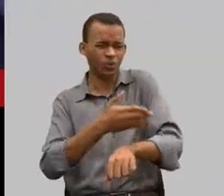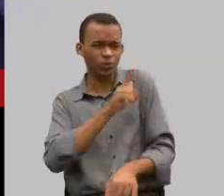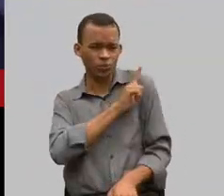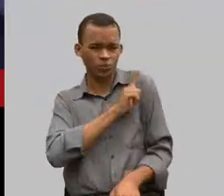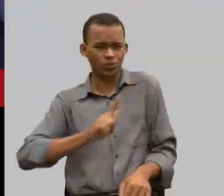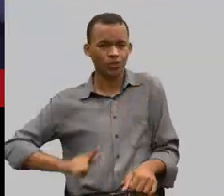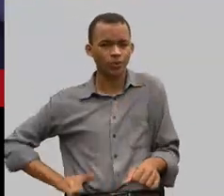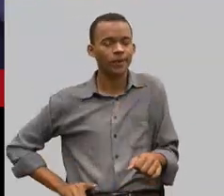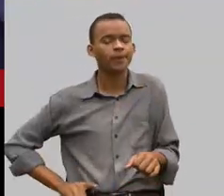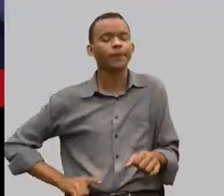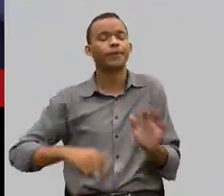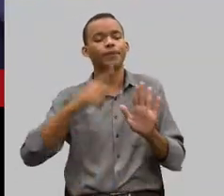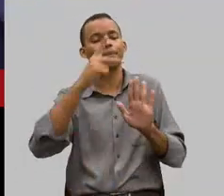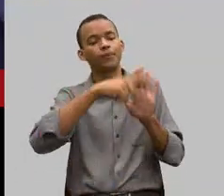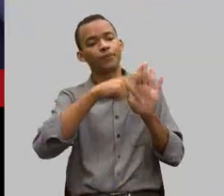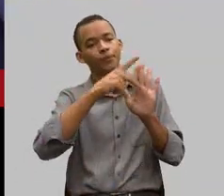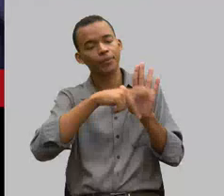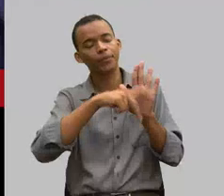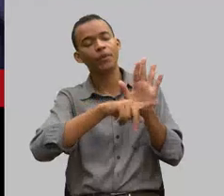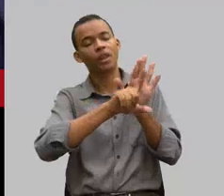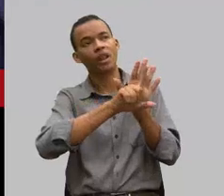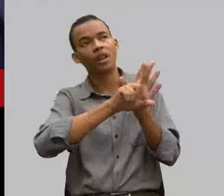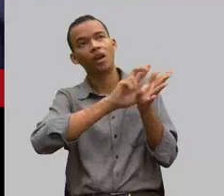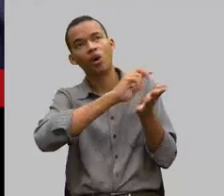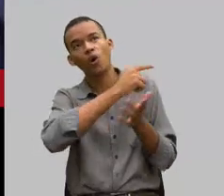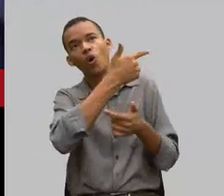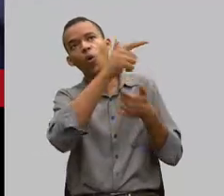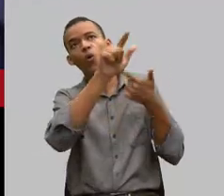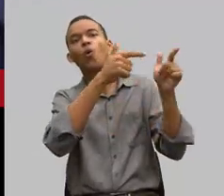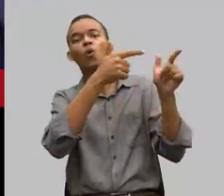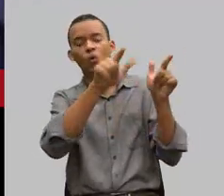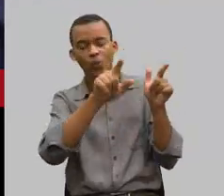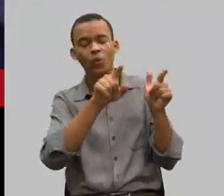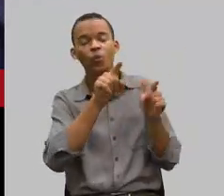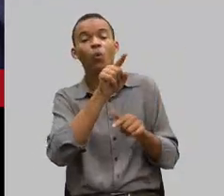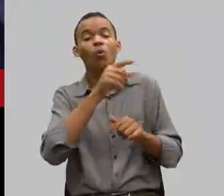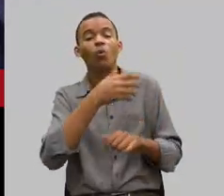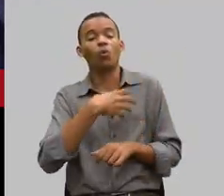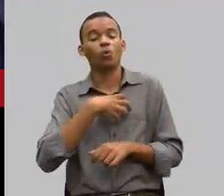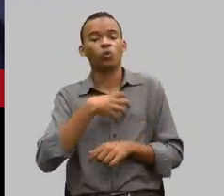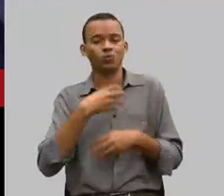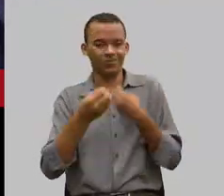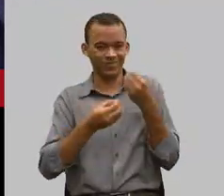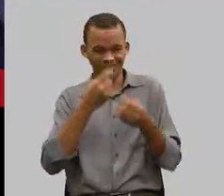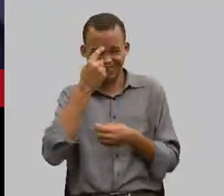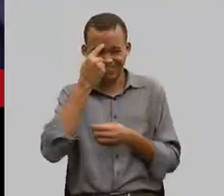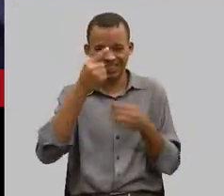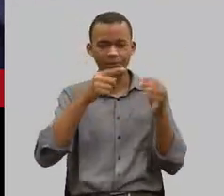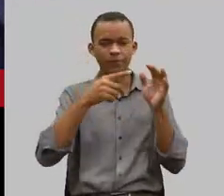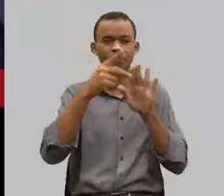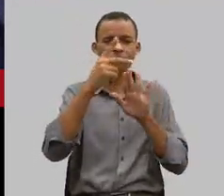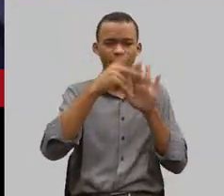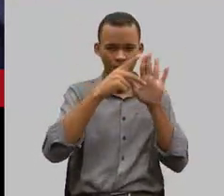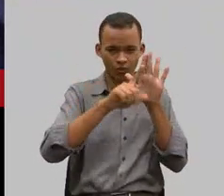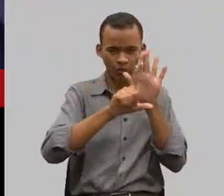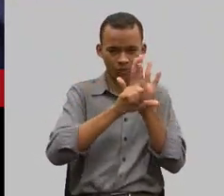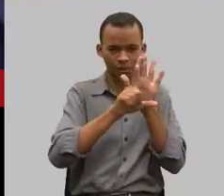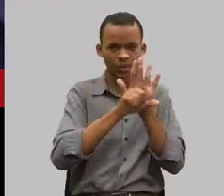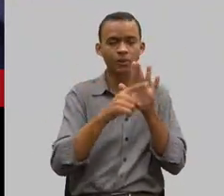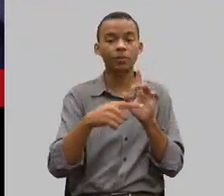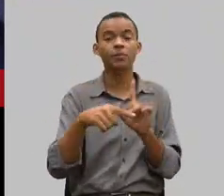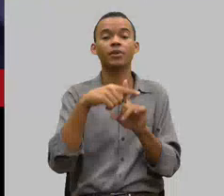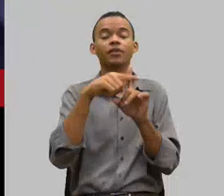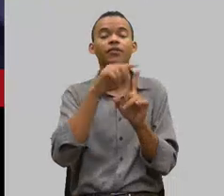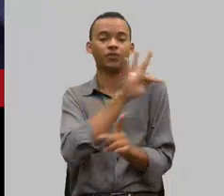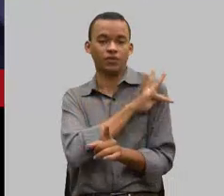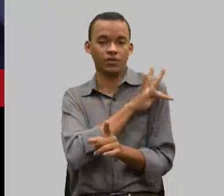aí eu vou trazer uma memória lembra aquele projeto de benefícios fiscais para as locadoras foi